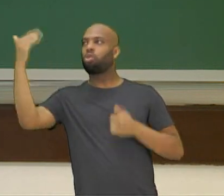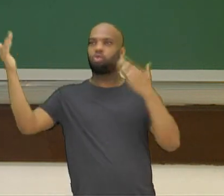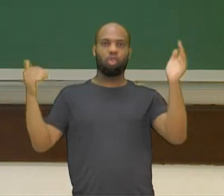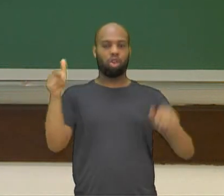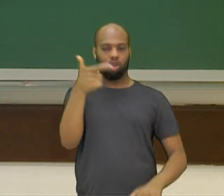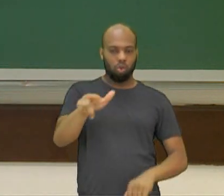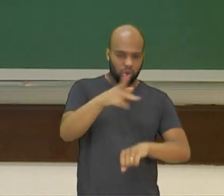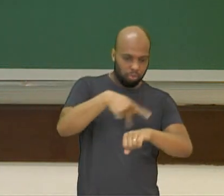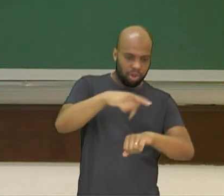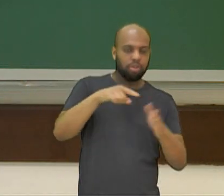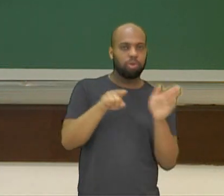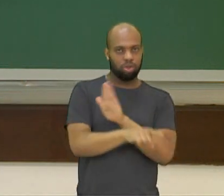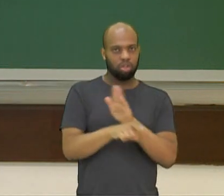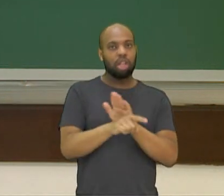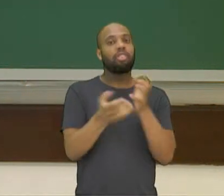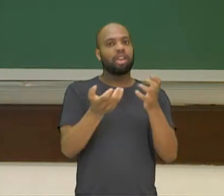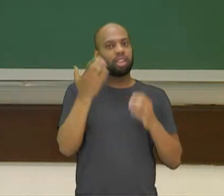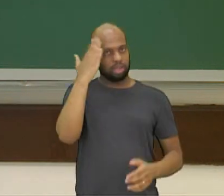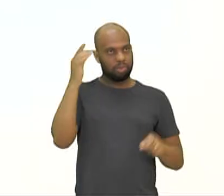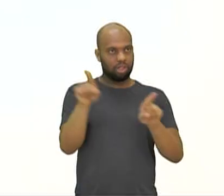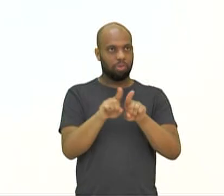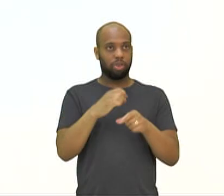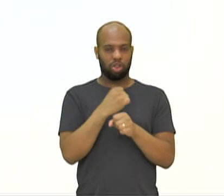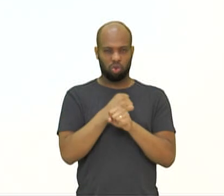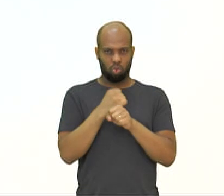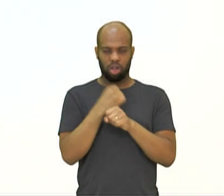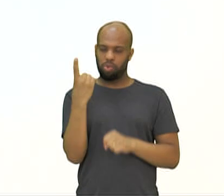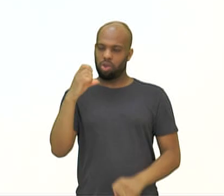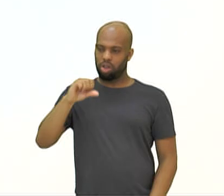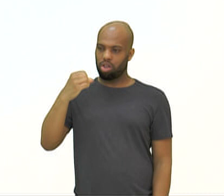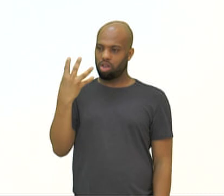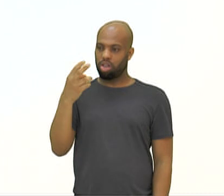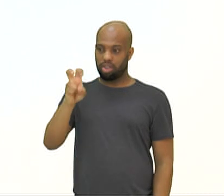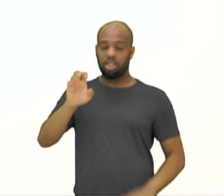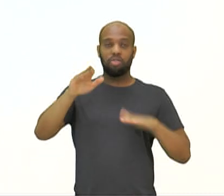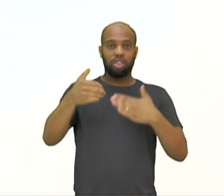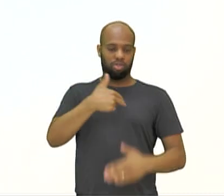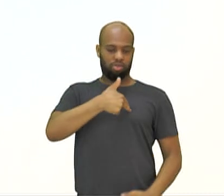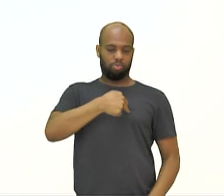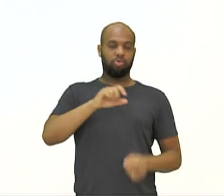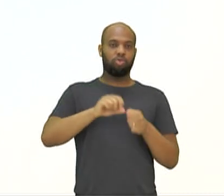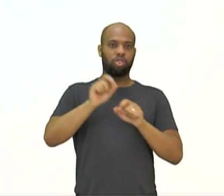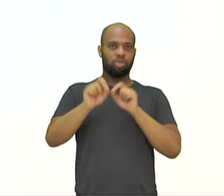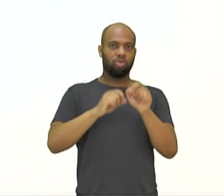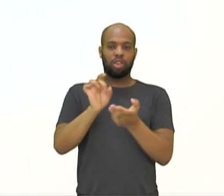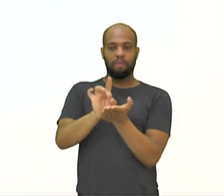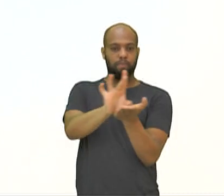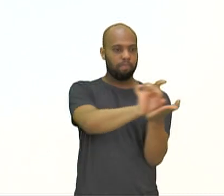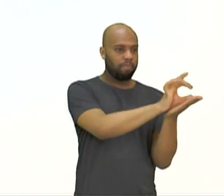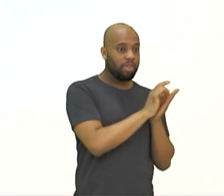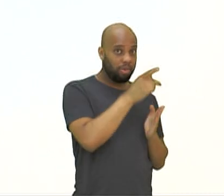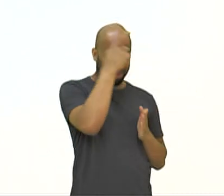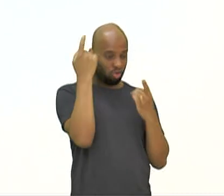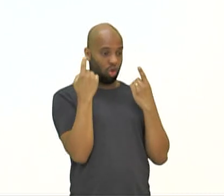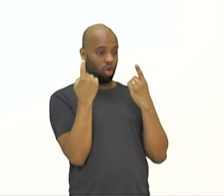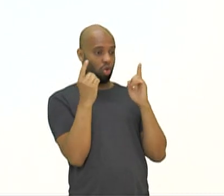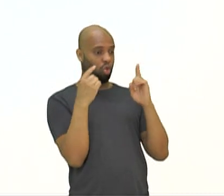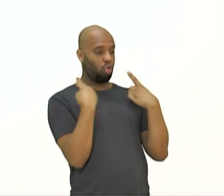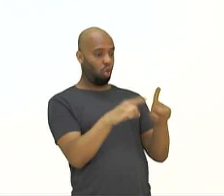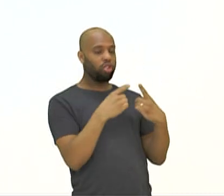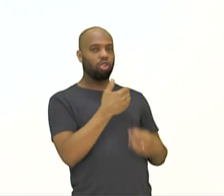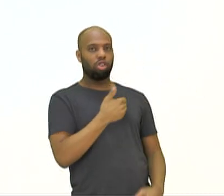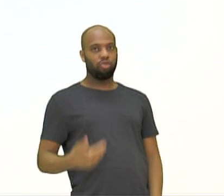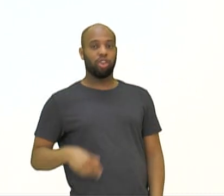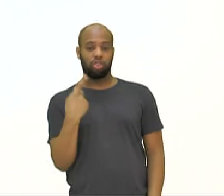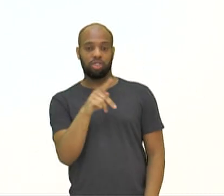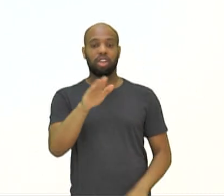internacional. No início de 1945, Getúlio Vargas vai anistiar os exilados políticos, convocar eleições